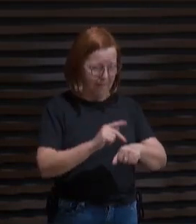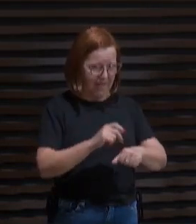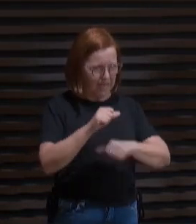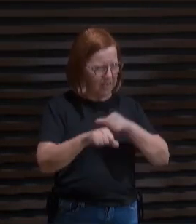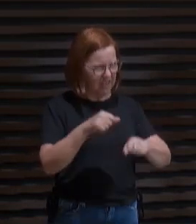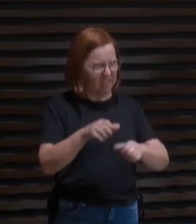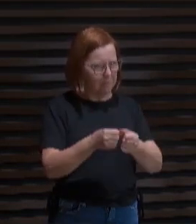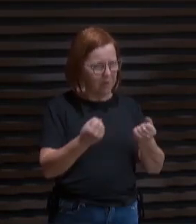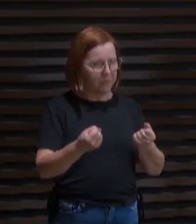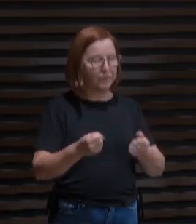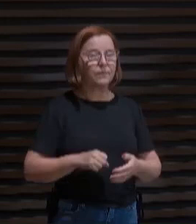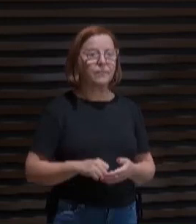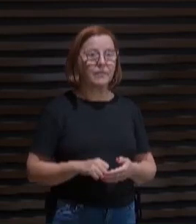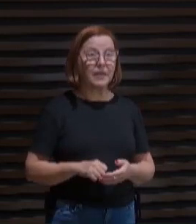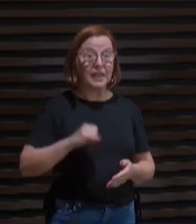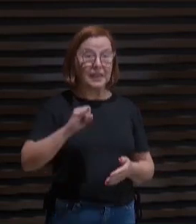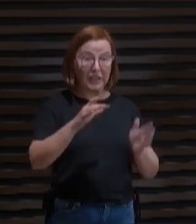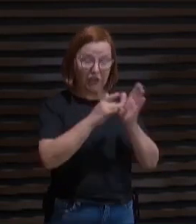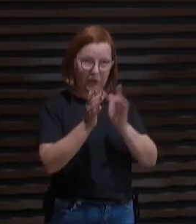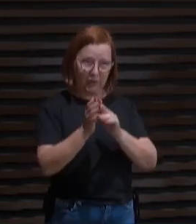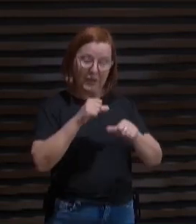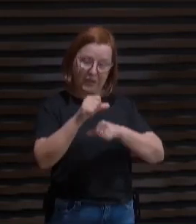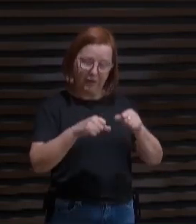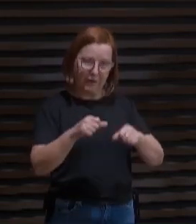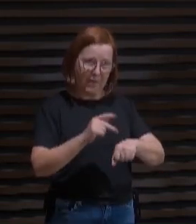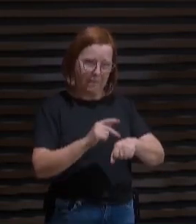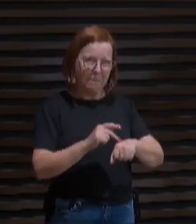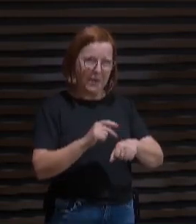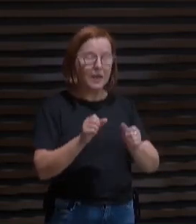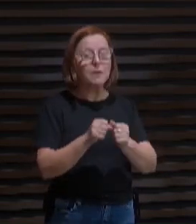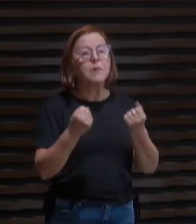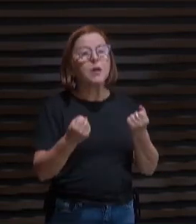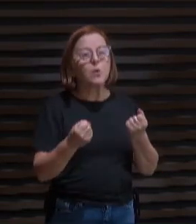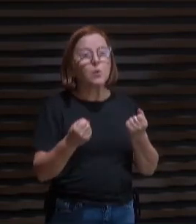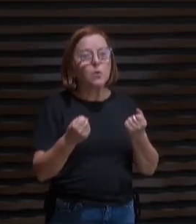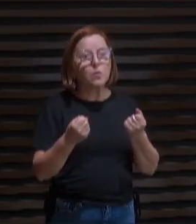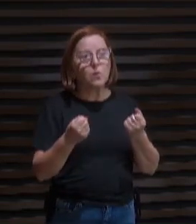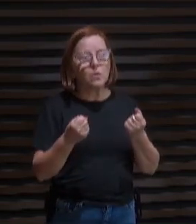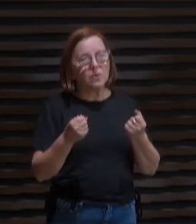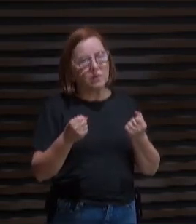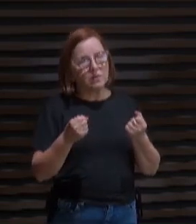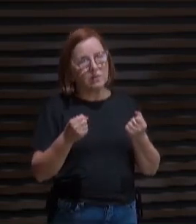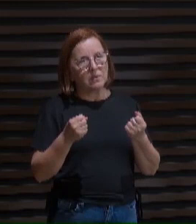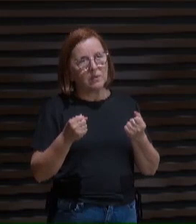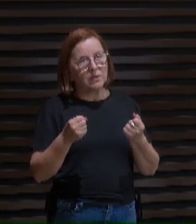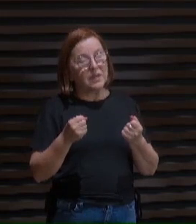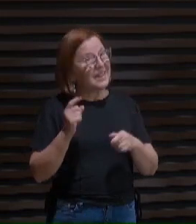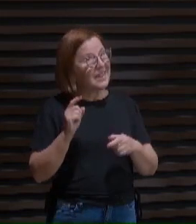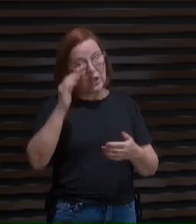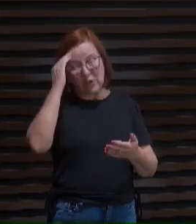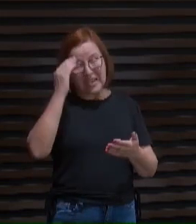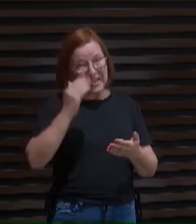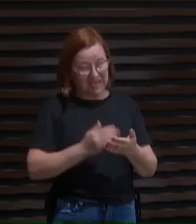Se Jesus tivesse transformado aquelas pedras em pães, ele teria negado o que o pai tinha dito para ele há 40 dias